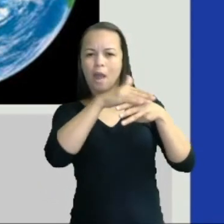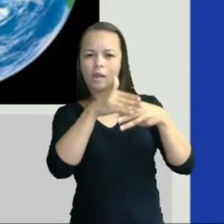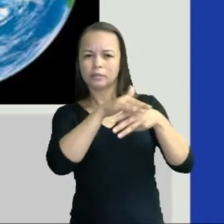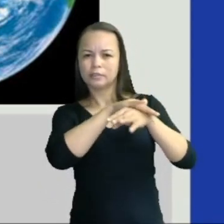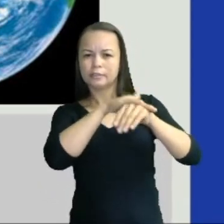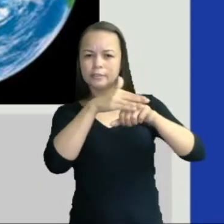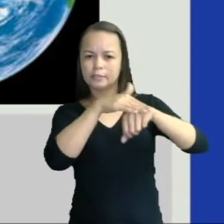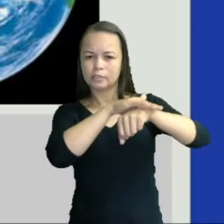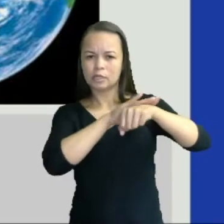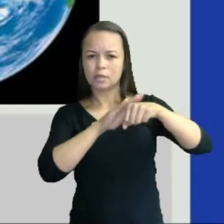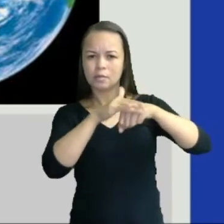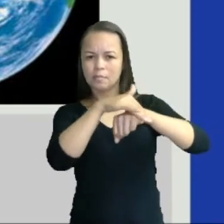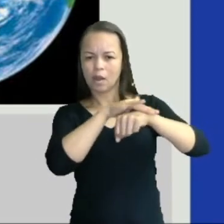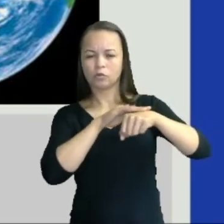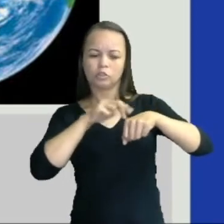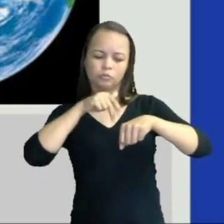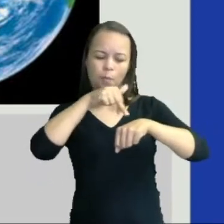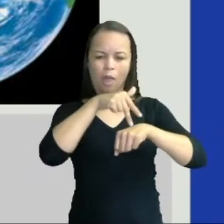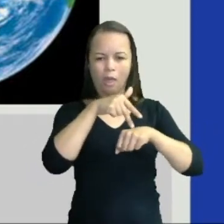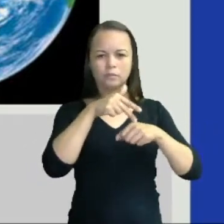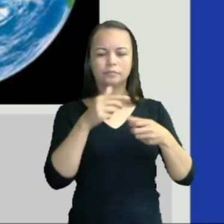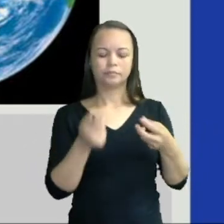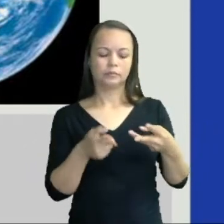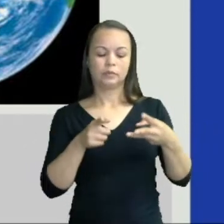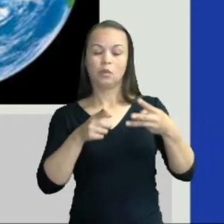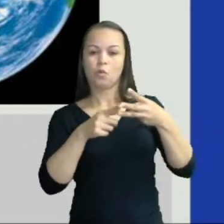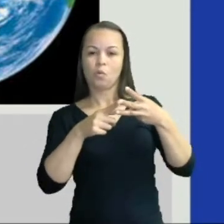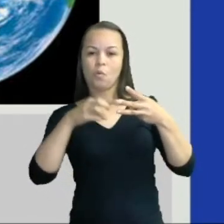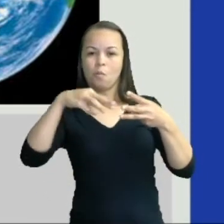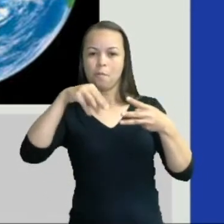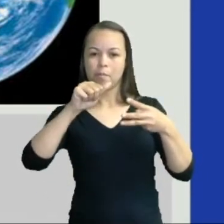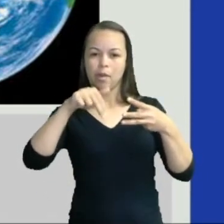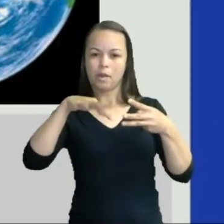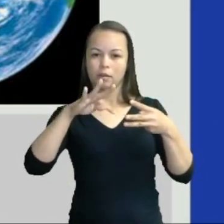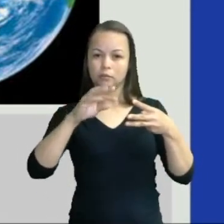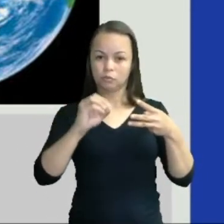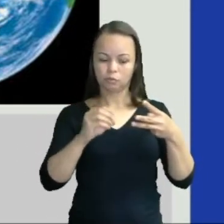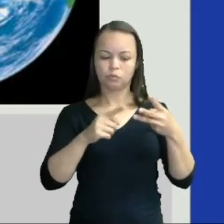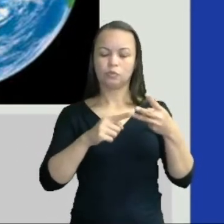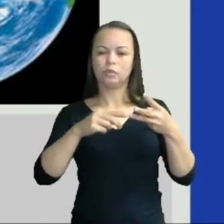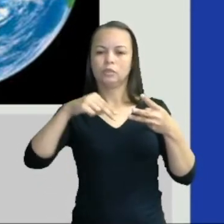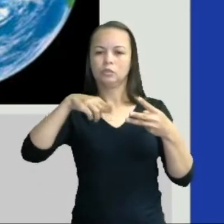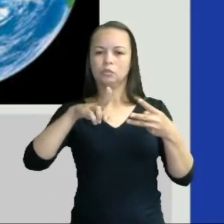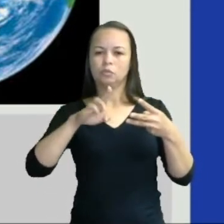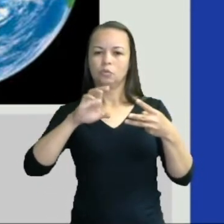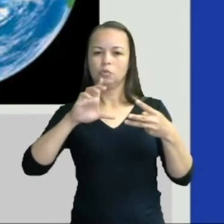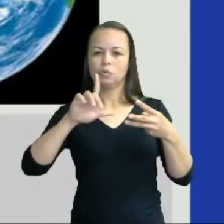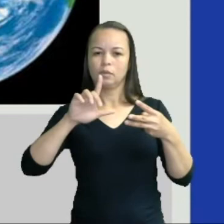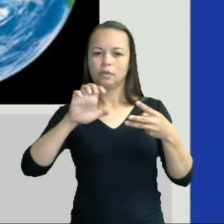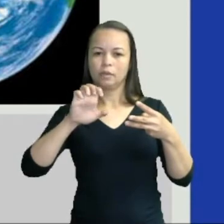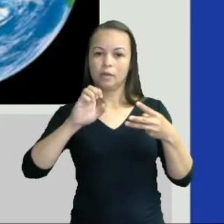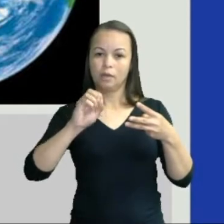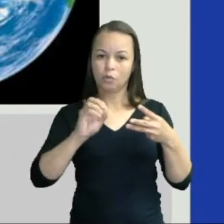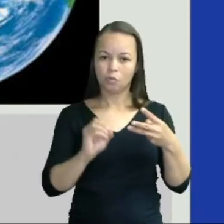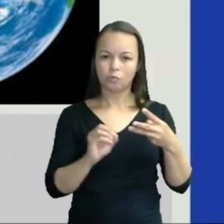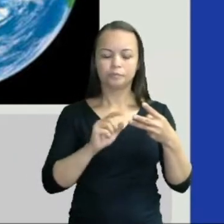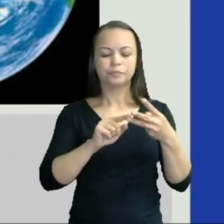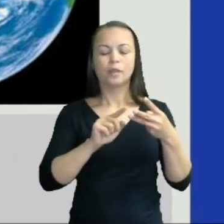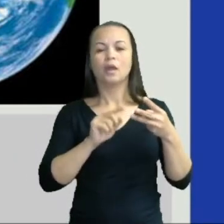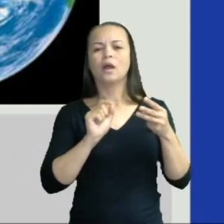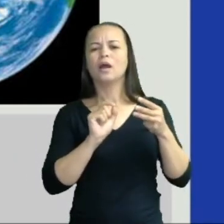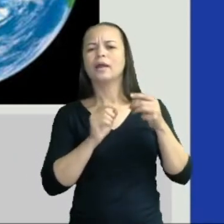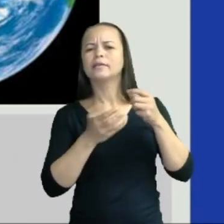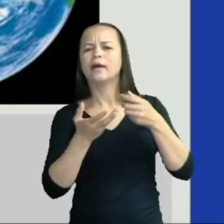cima, superficial, onde a gente pisa, o manto e o núcleo. Cada camada apresenta